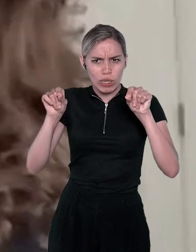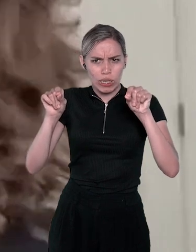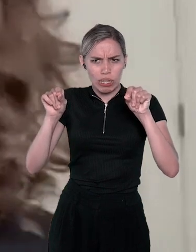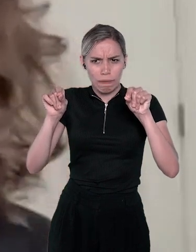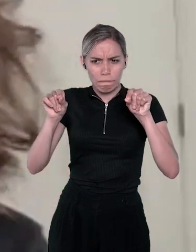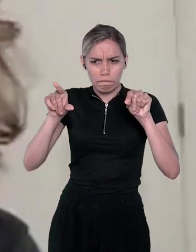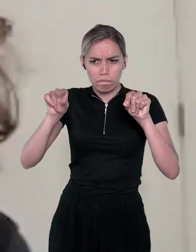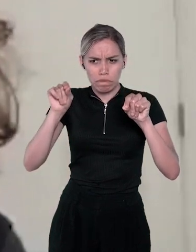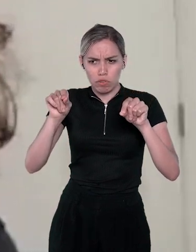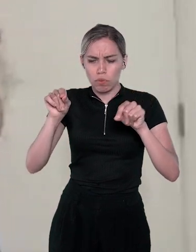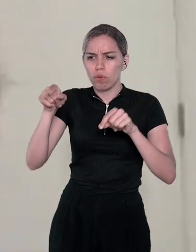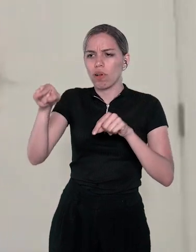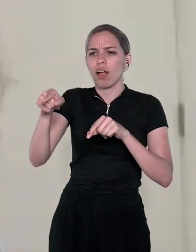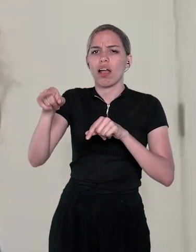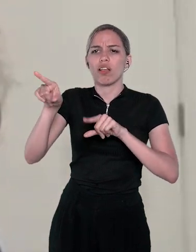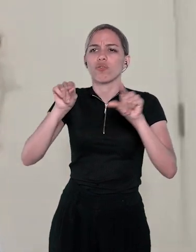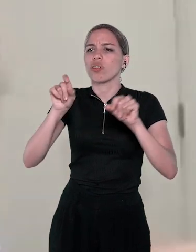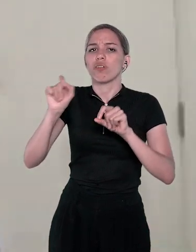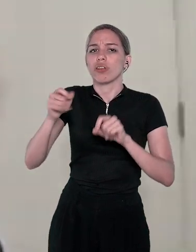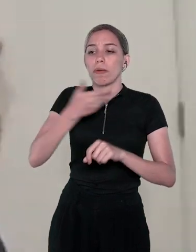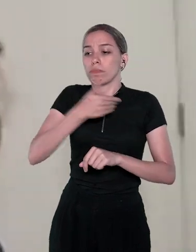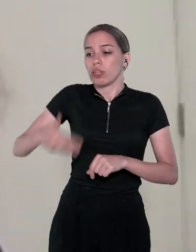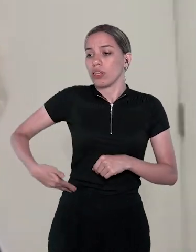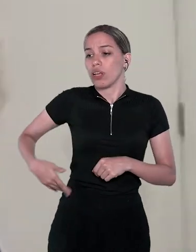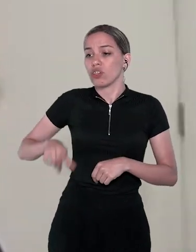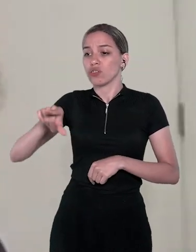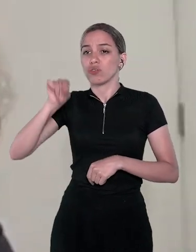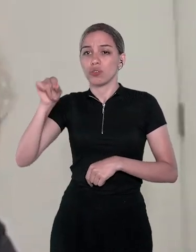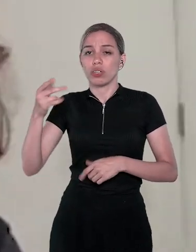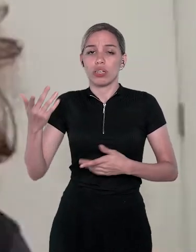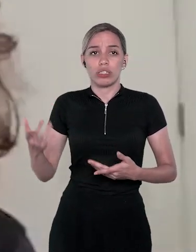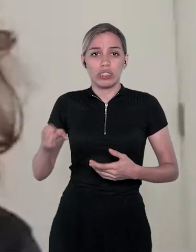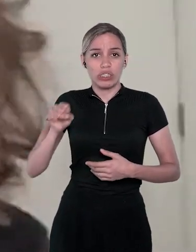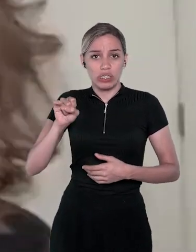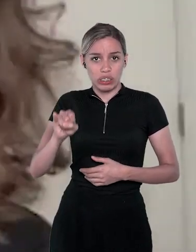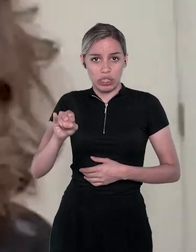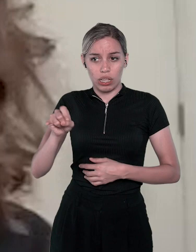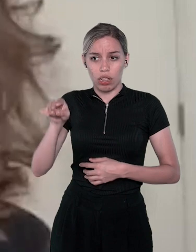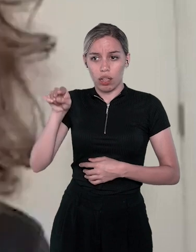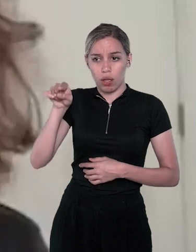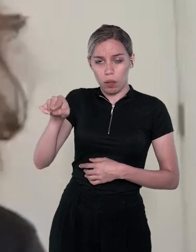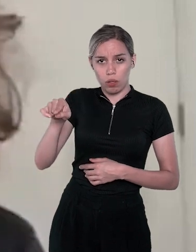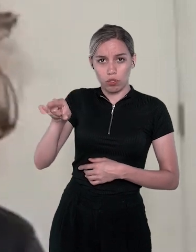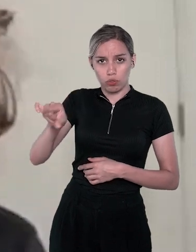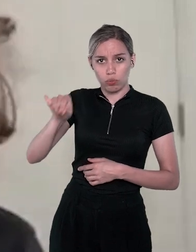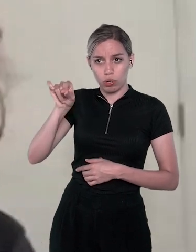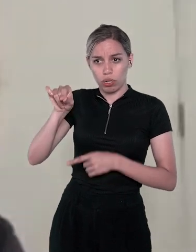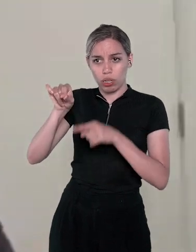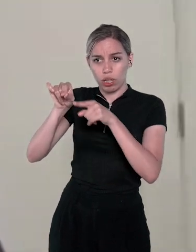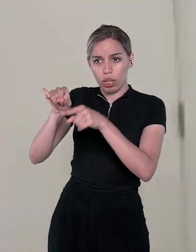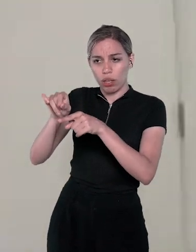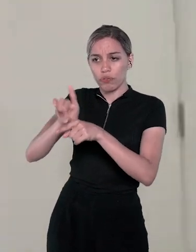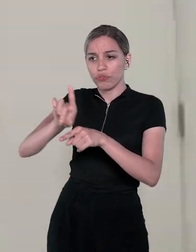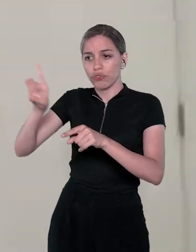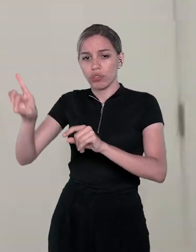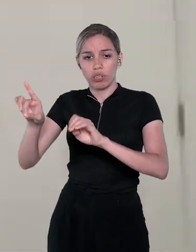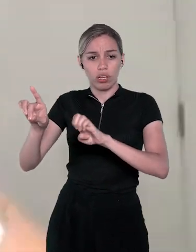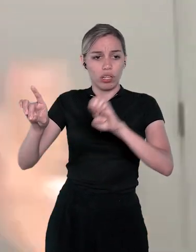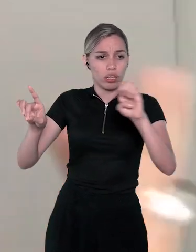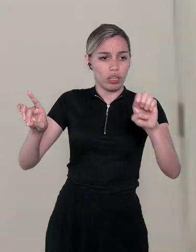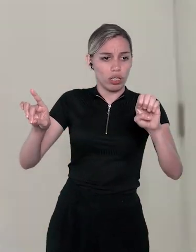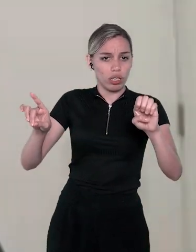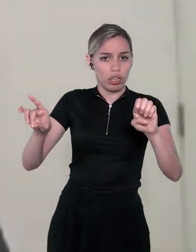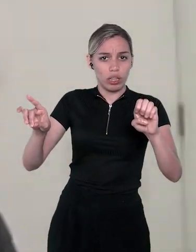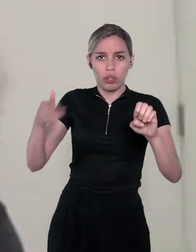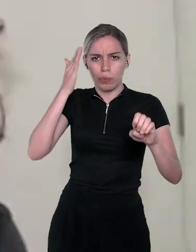da palavra, te fuder? Se você não entende isso, você não entende o que é bolsonarismo, você não entende o que é extrema-direita, você